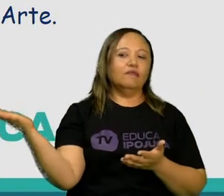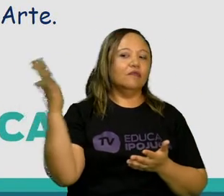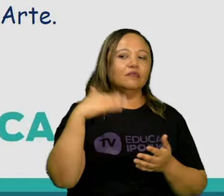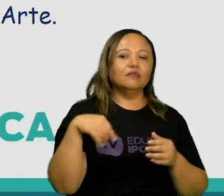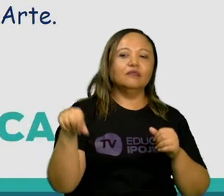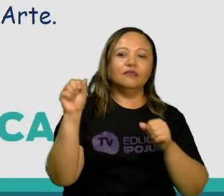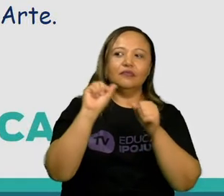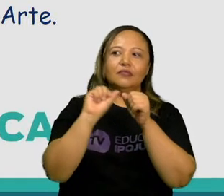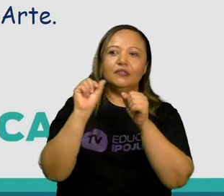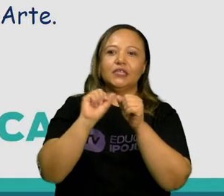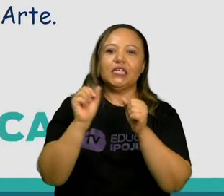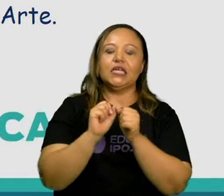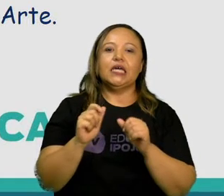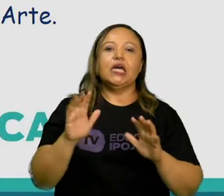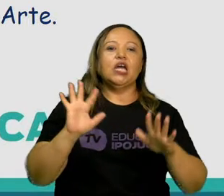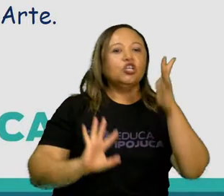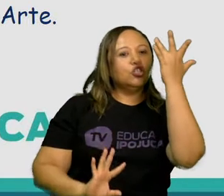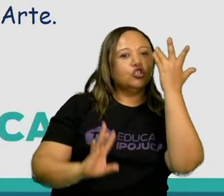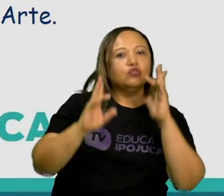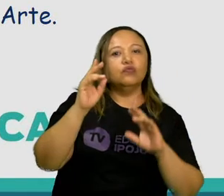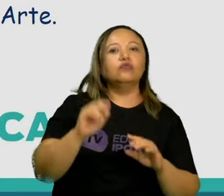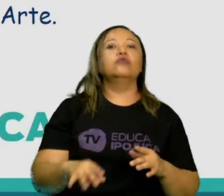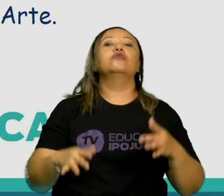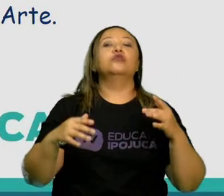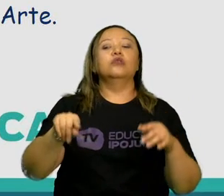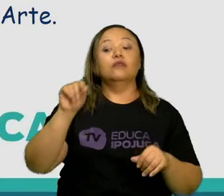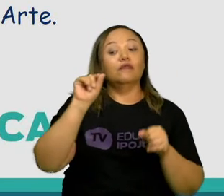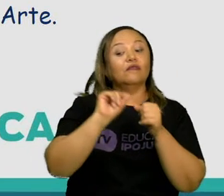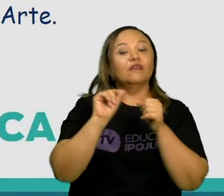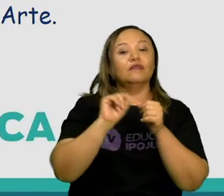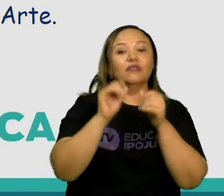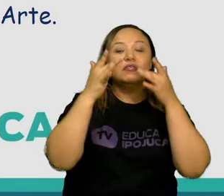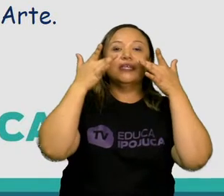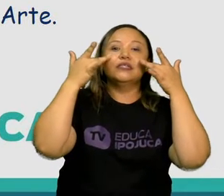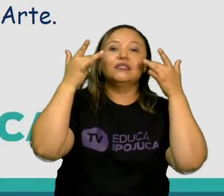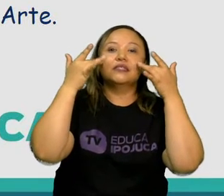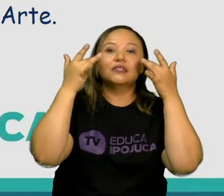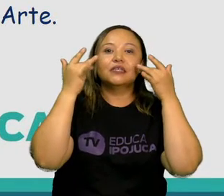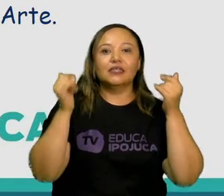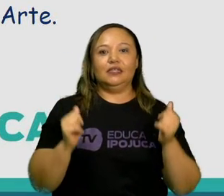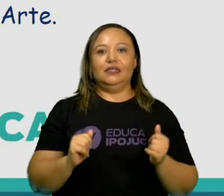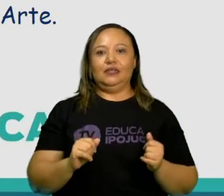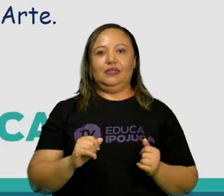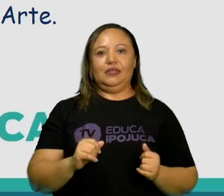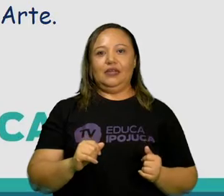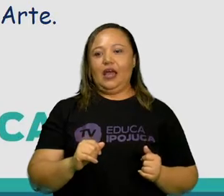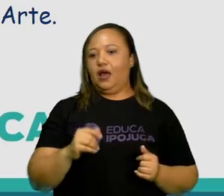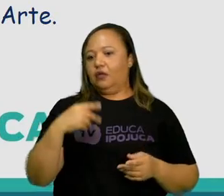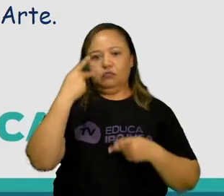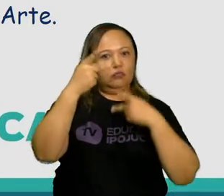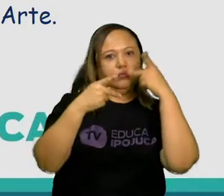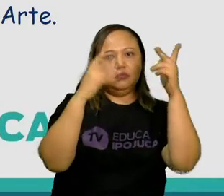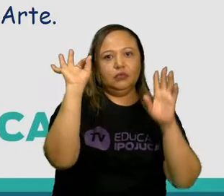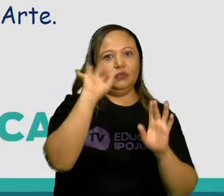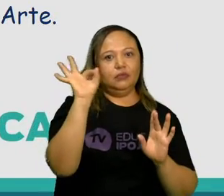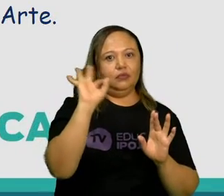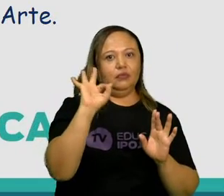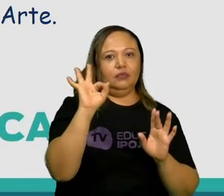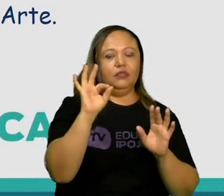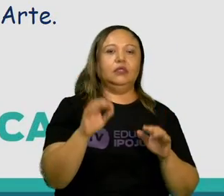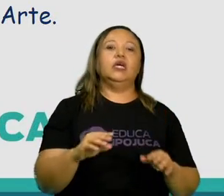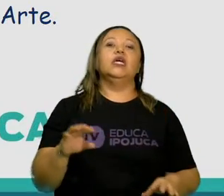Bora faça uma pequena cena com começo meio e fim sem falas apenas com